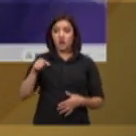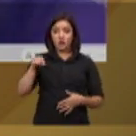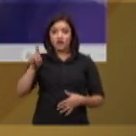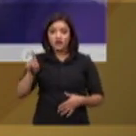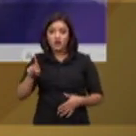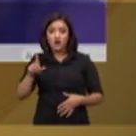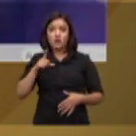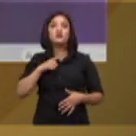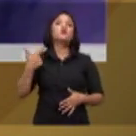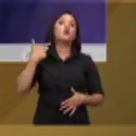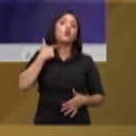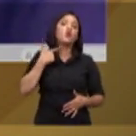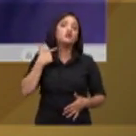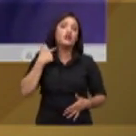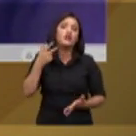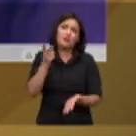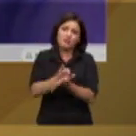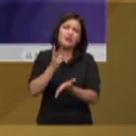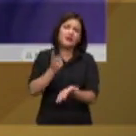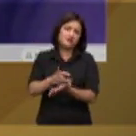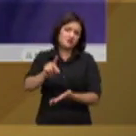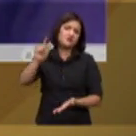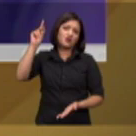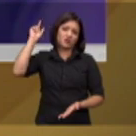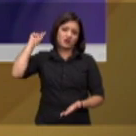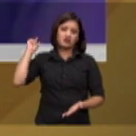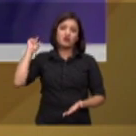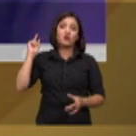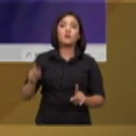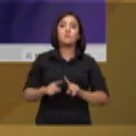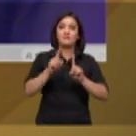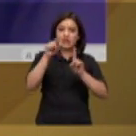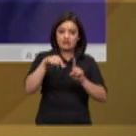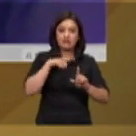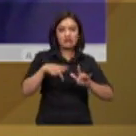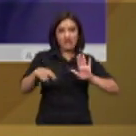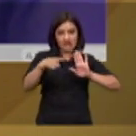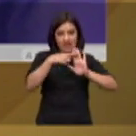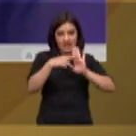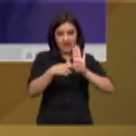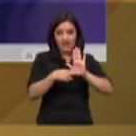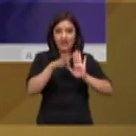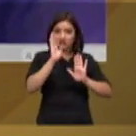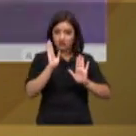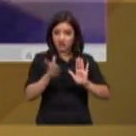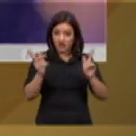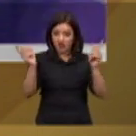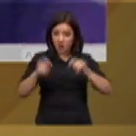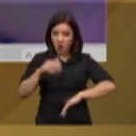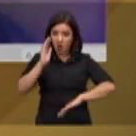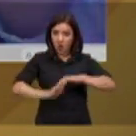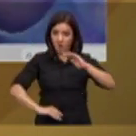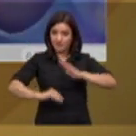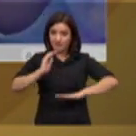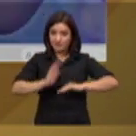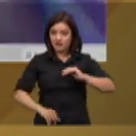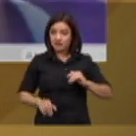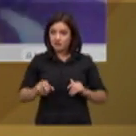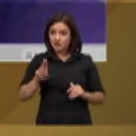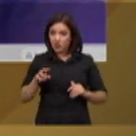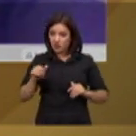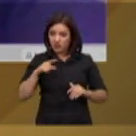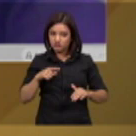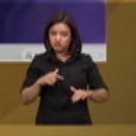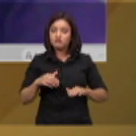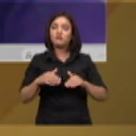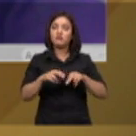loterias, mesmo sendo antigo, ele está fundado em norma dentro da competência da União na Constituição,